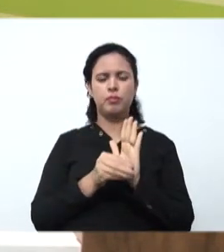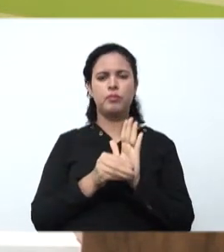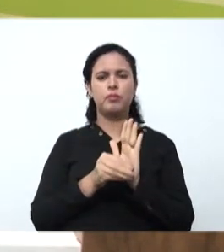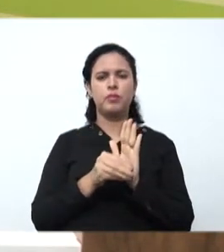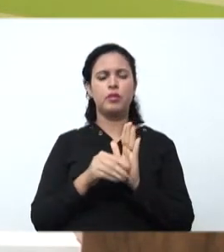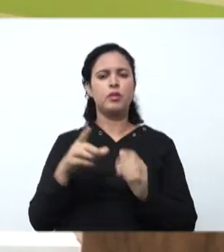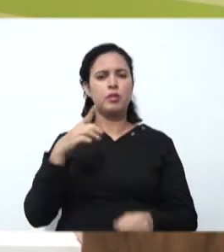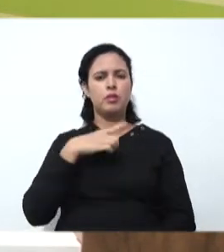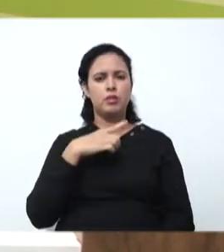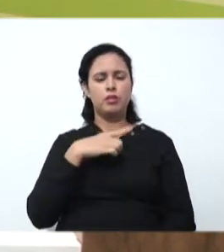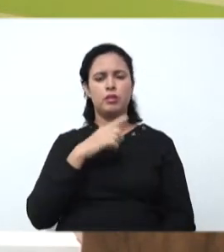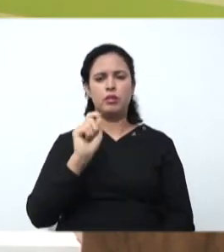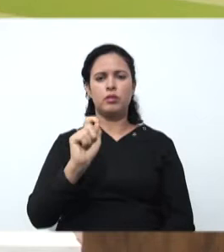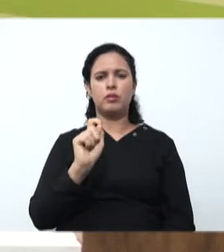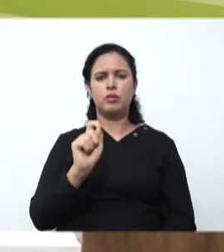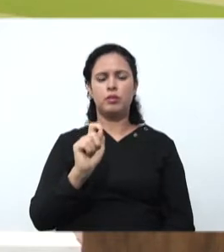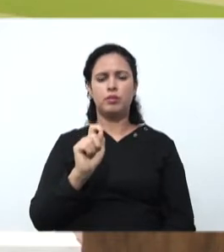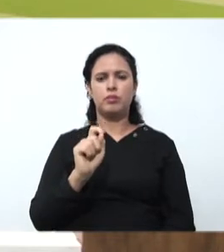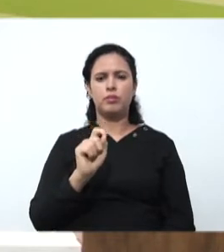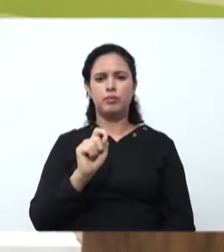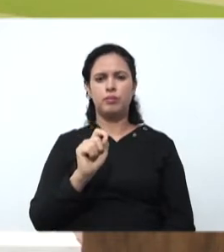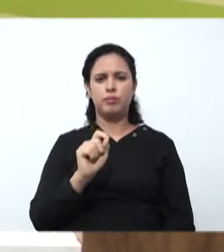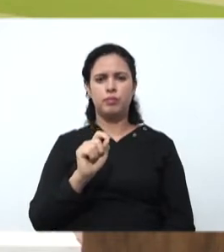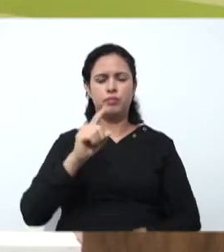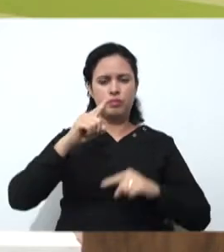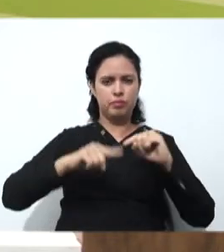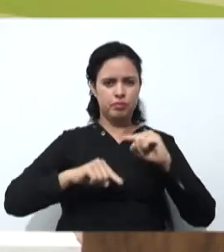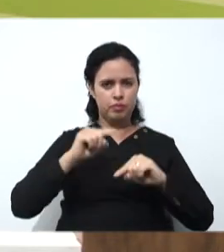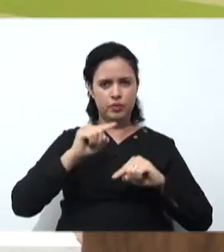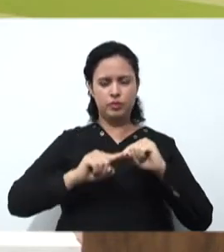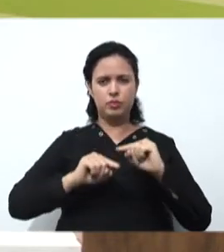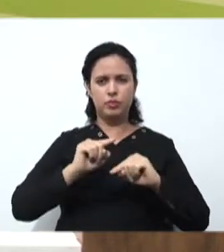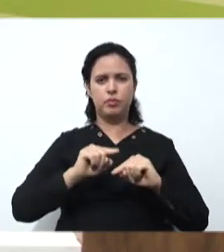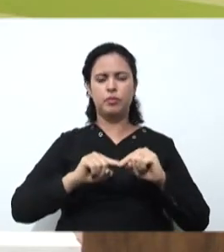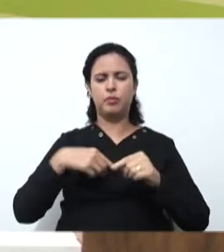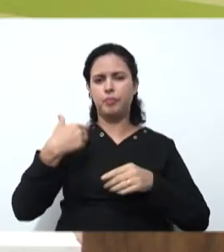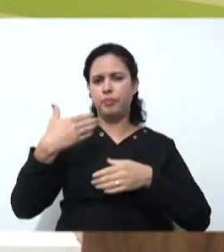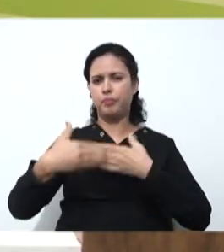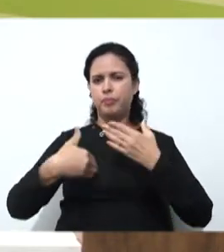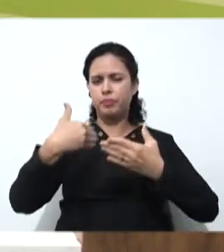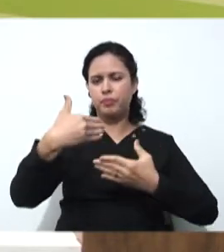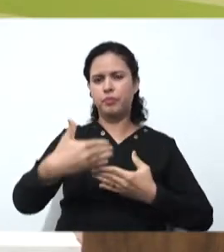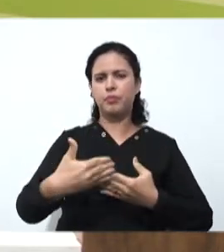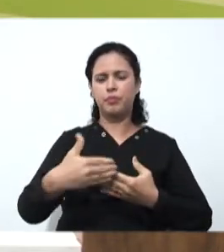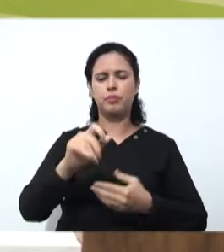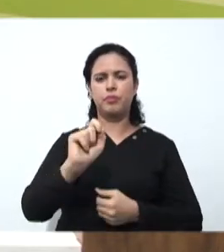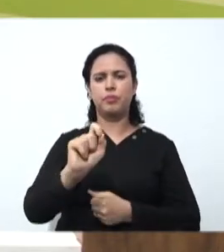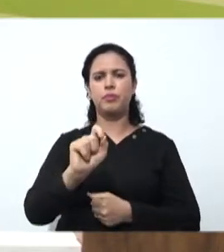realmente a gente tenha produtos, não é? Ou processos